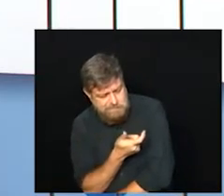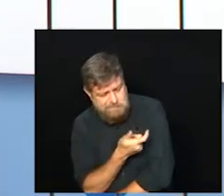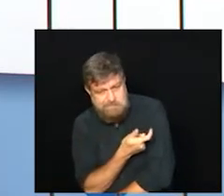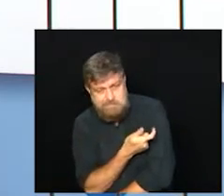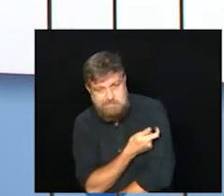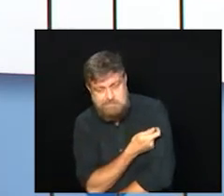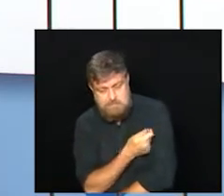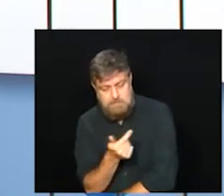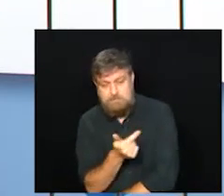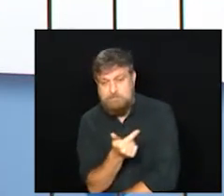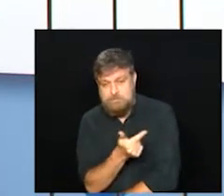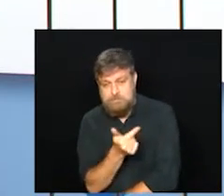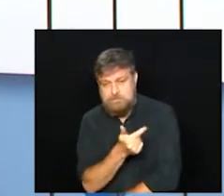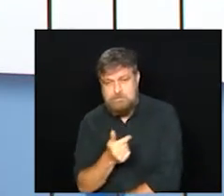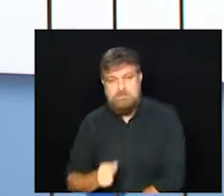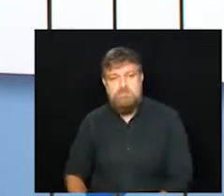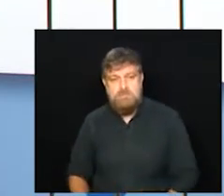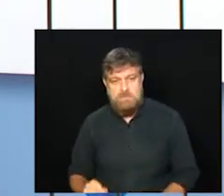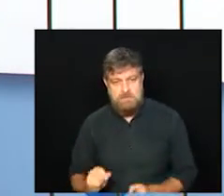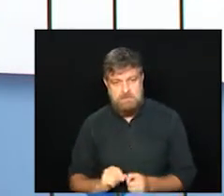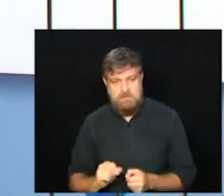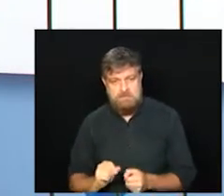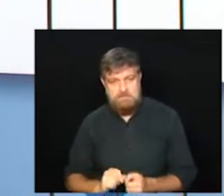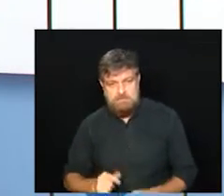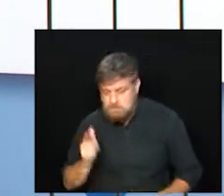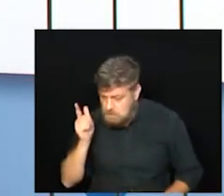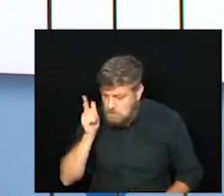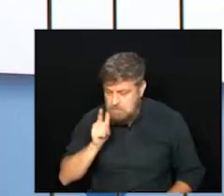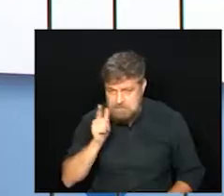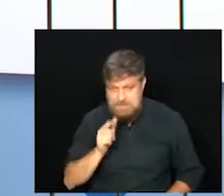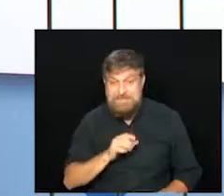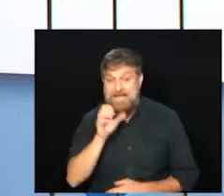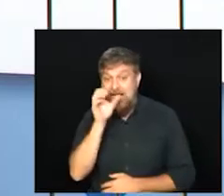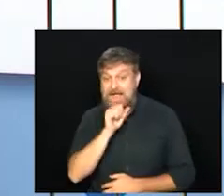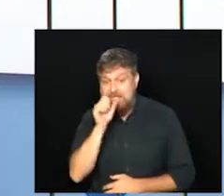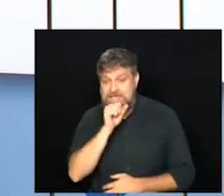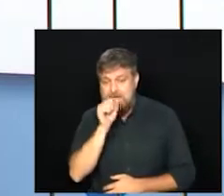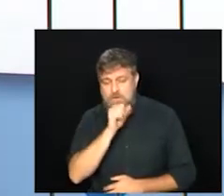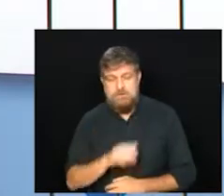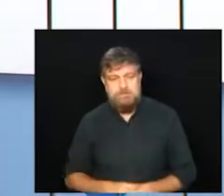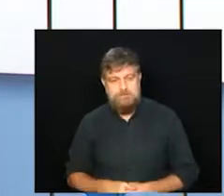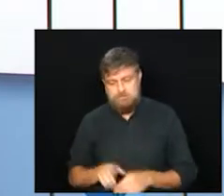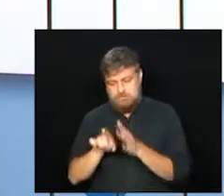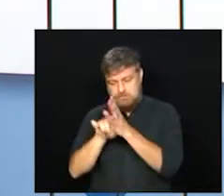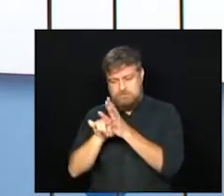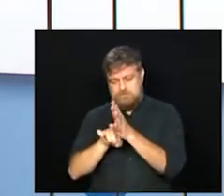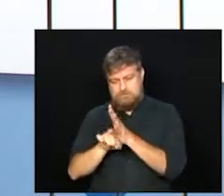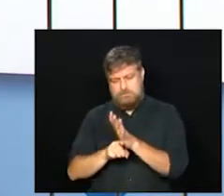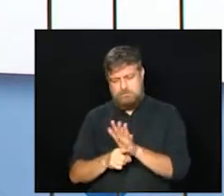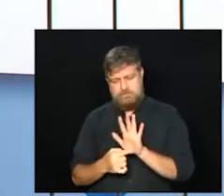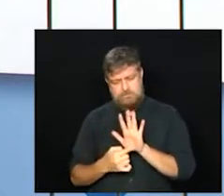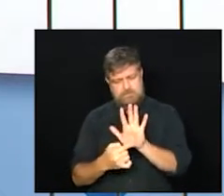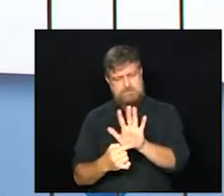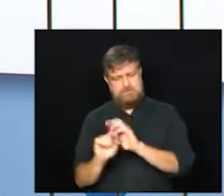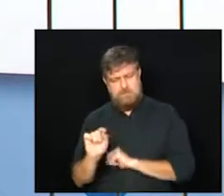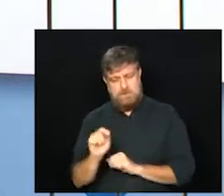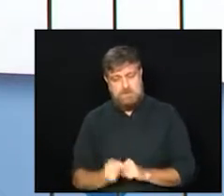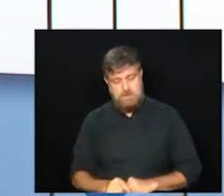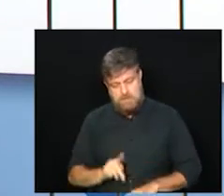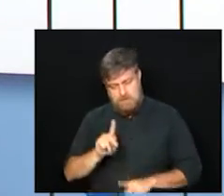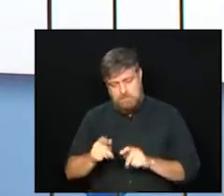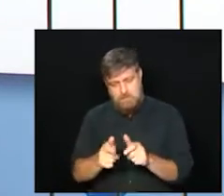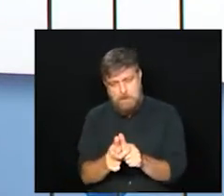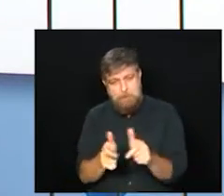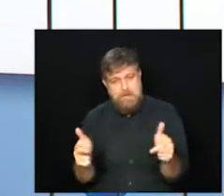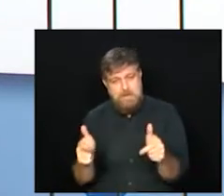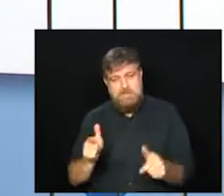na verdade, ter a segunda dose, fazer essa imunização no sábado. De acordo com o levantamento, a maior parte do público foi formada